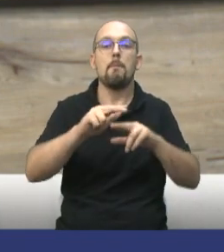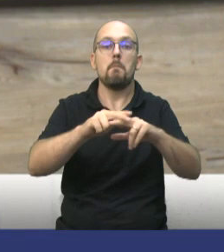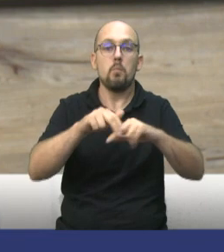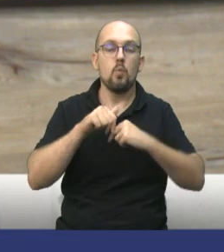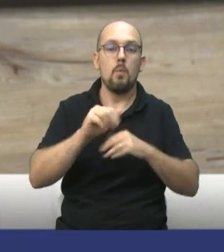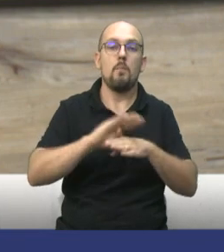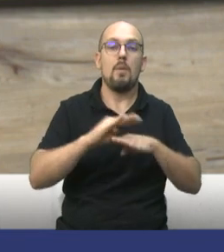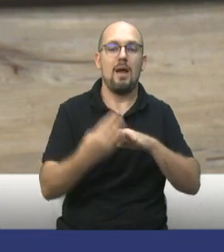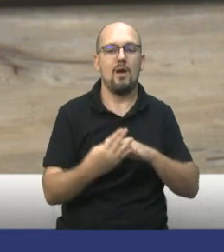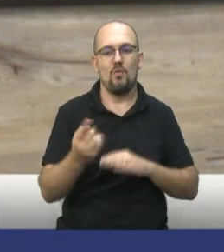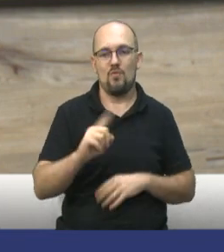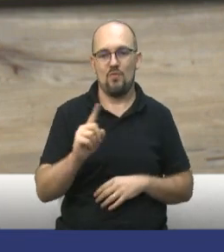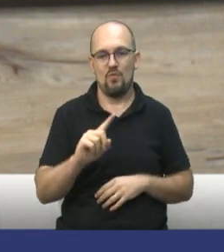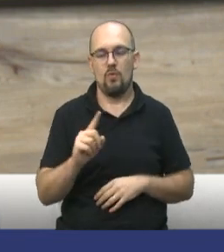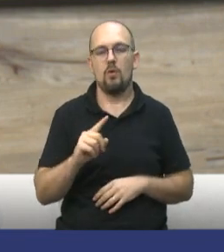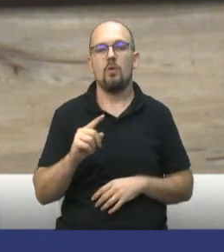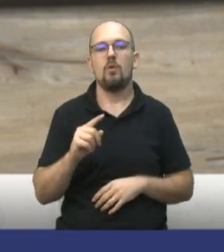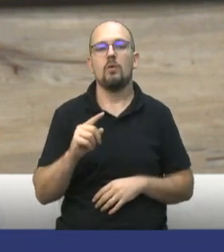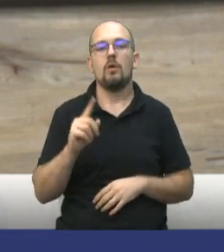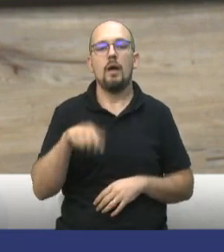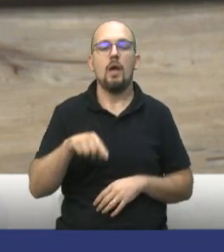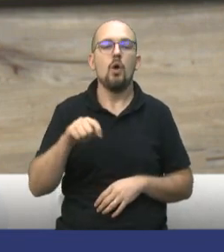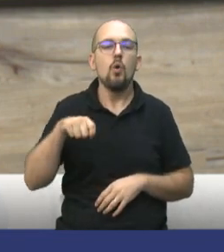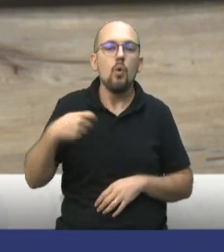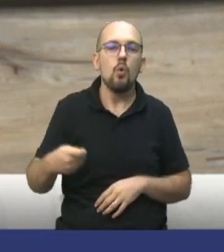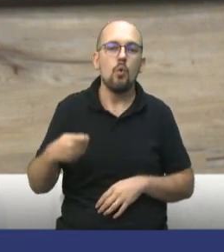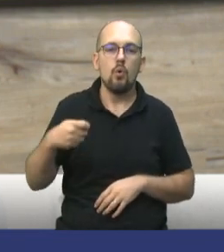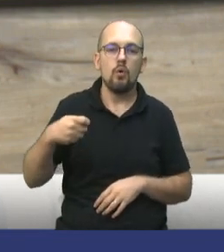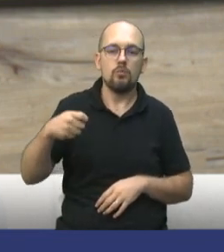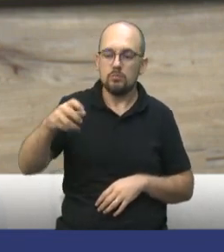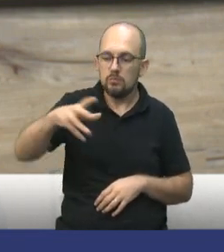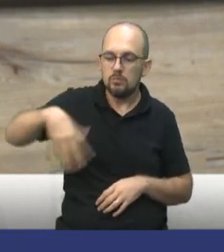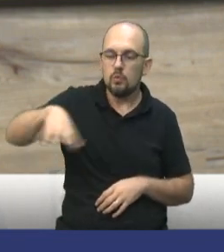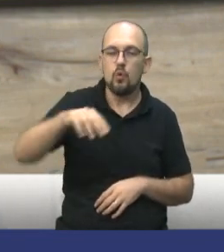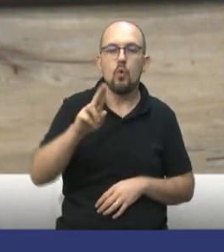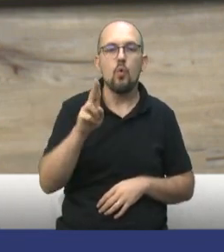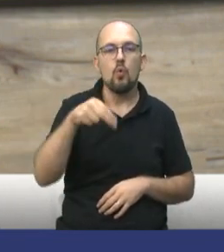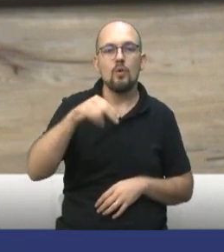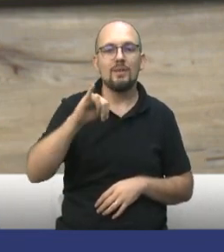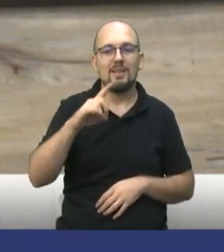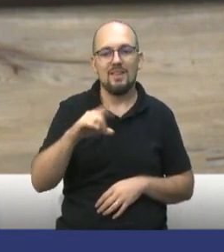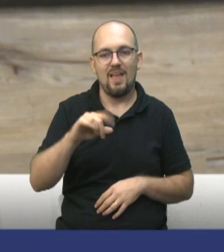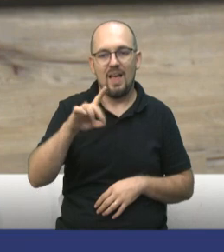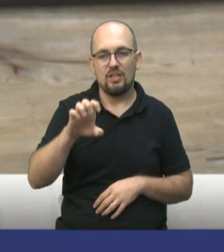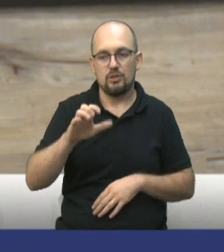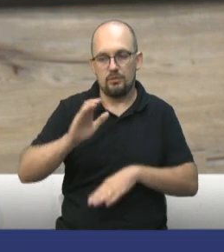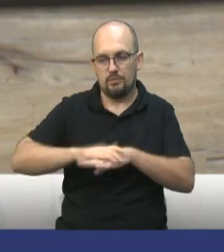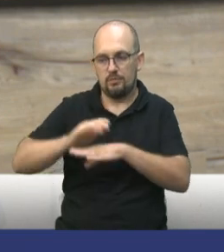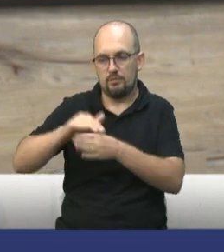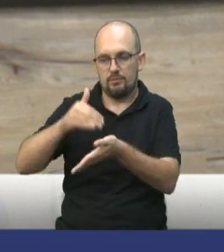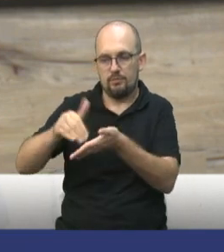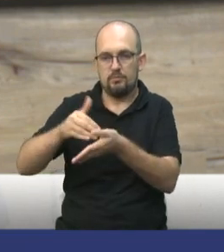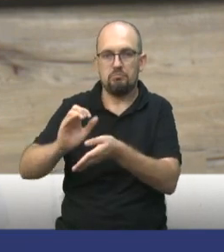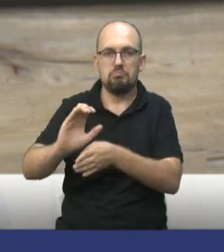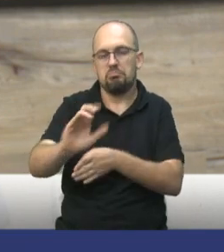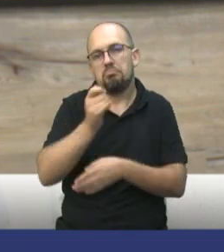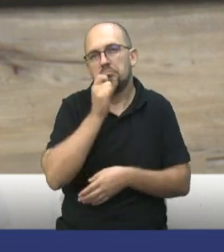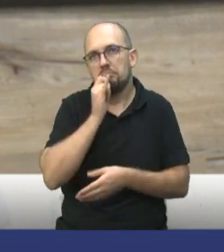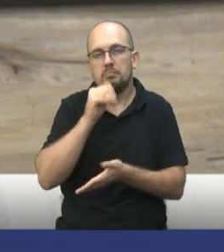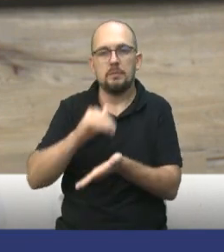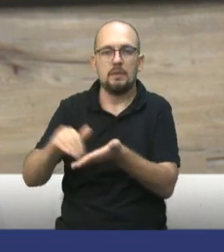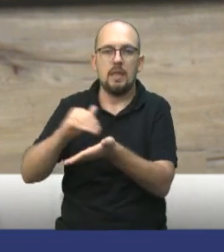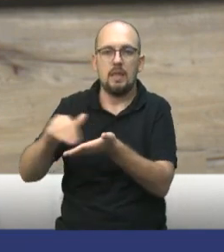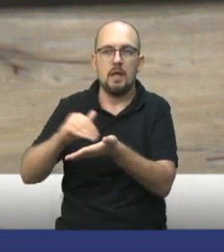vai funcionar, na verdade, por unidade de executora da política pública. Nós temos, então, algumas unidades que são as